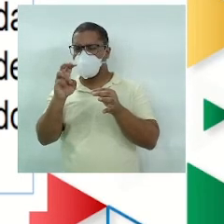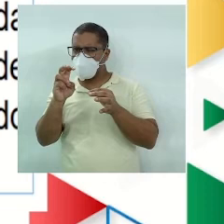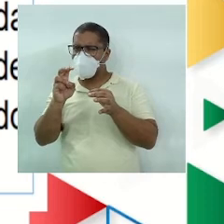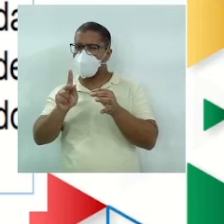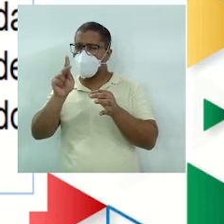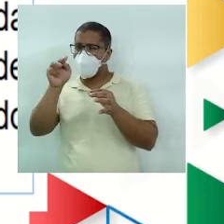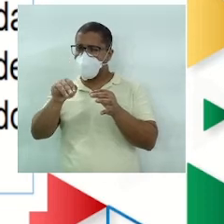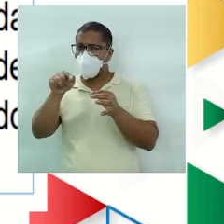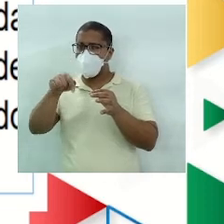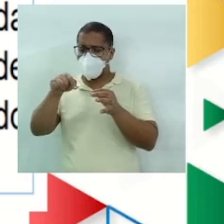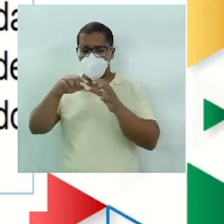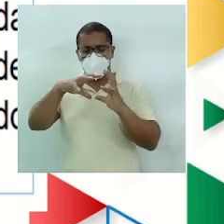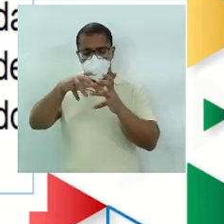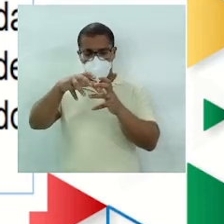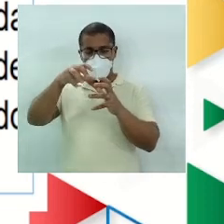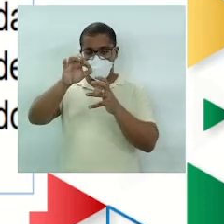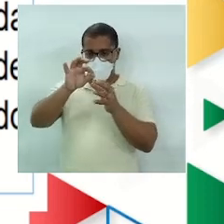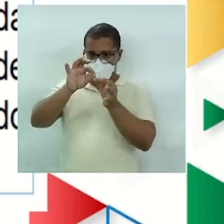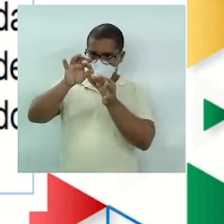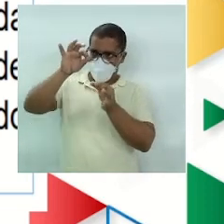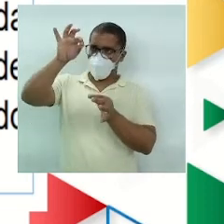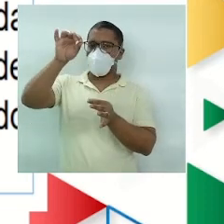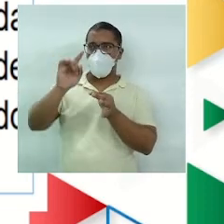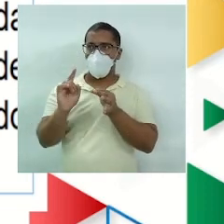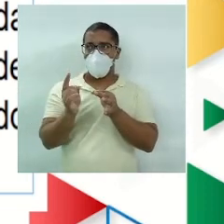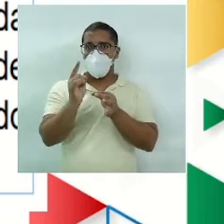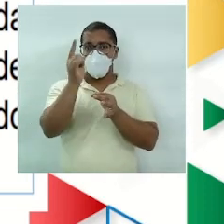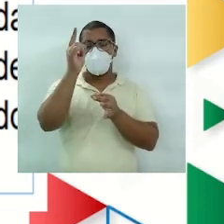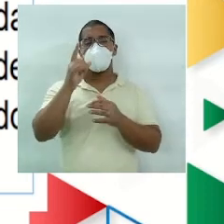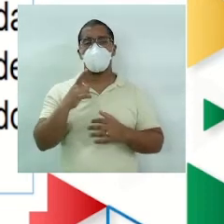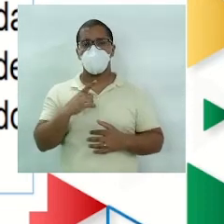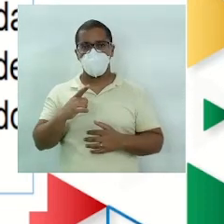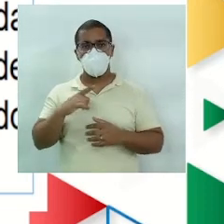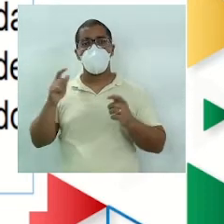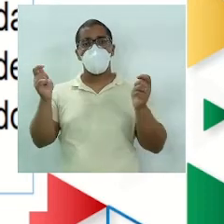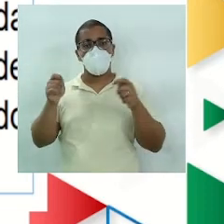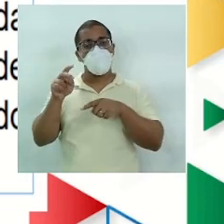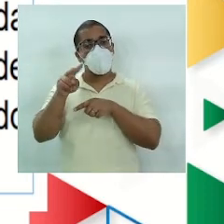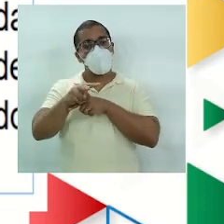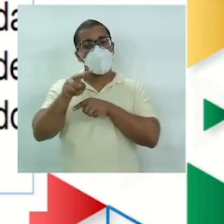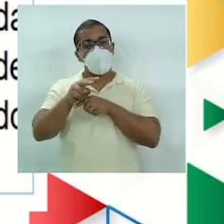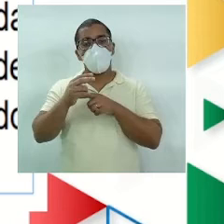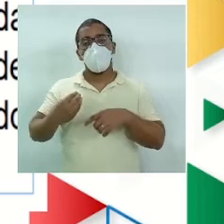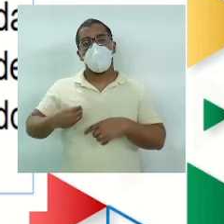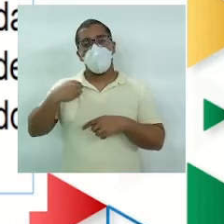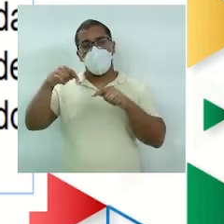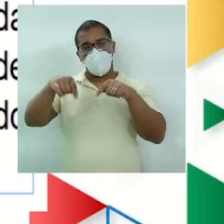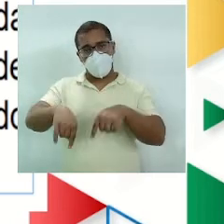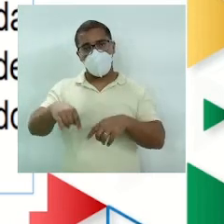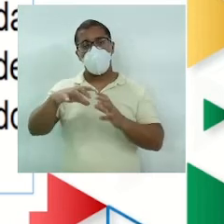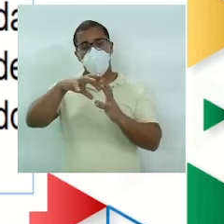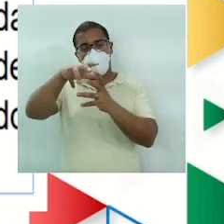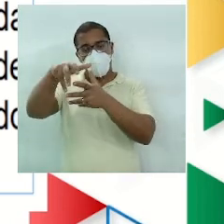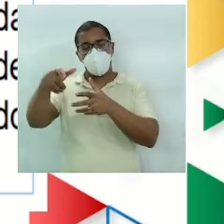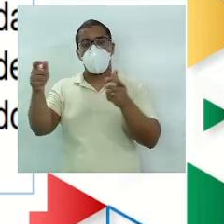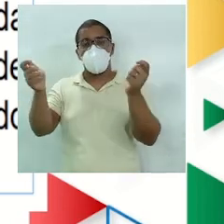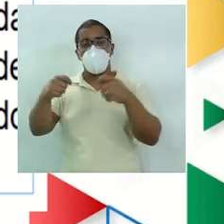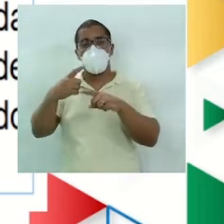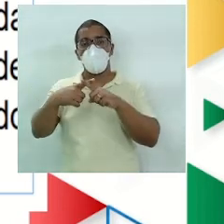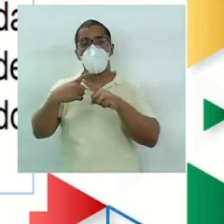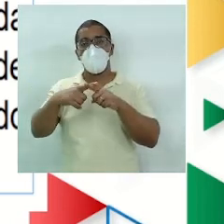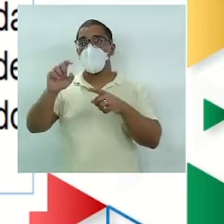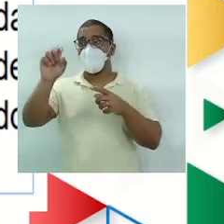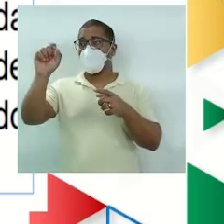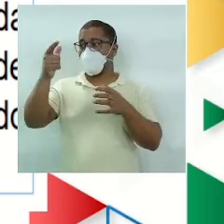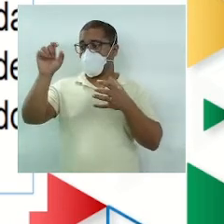de ozônio auxilia na manutenção da vida em nosso planeta, já que ela consegue filtrar os raios